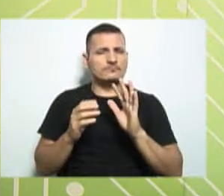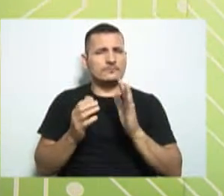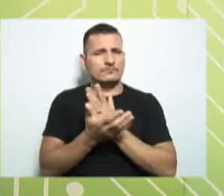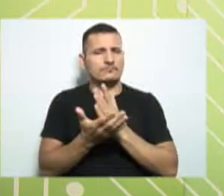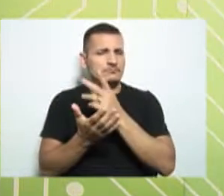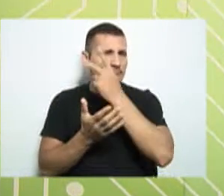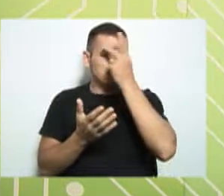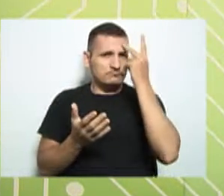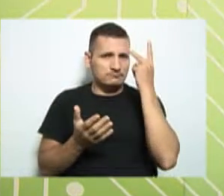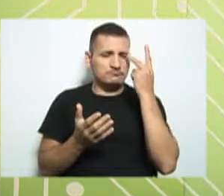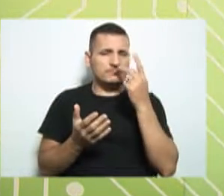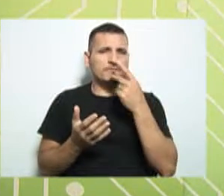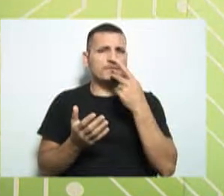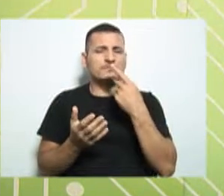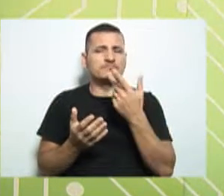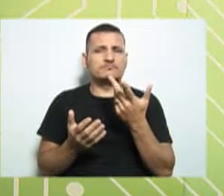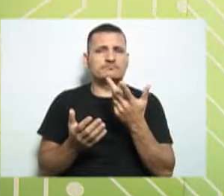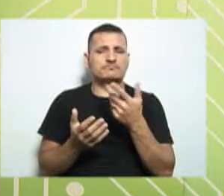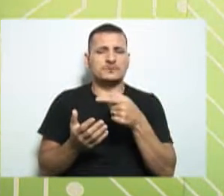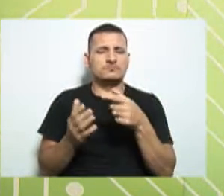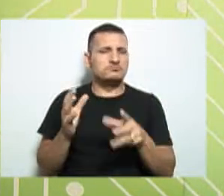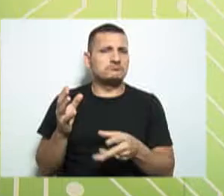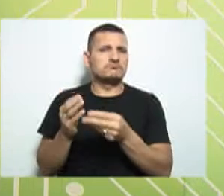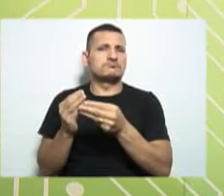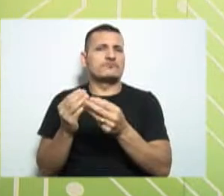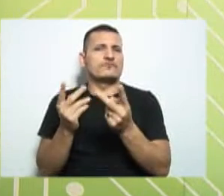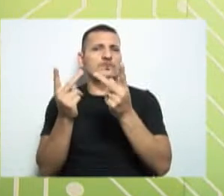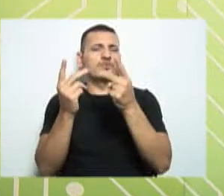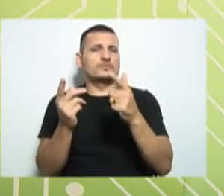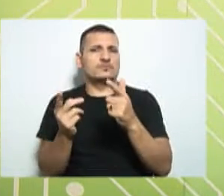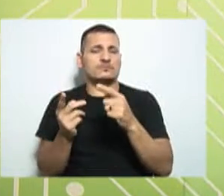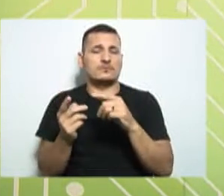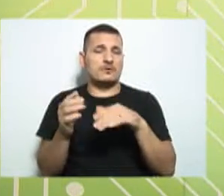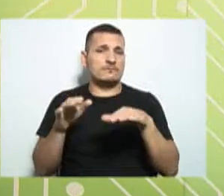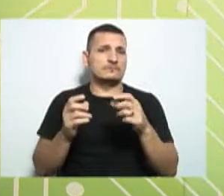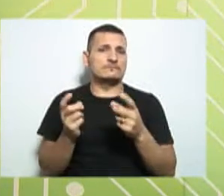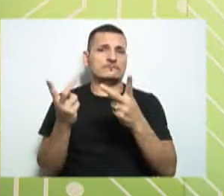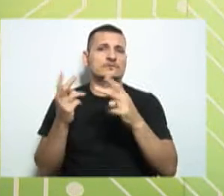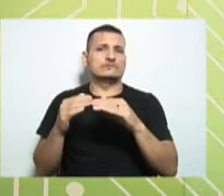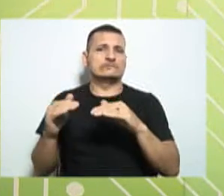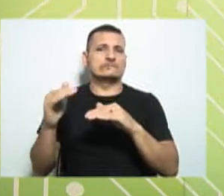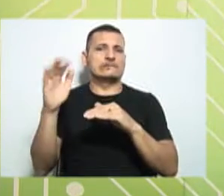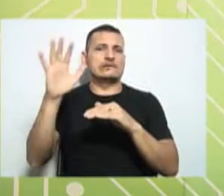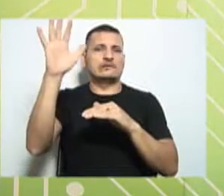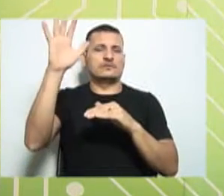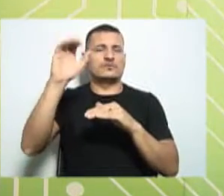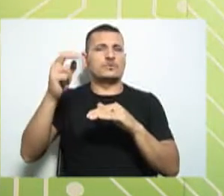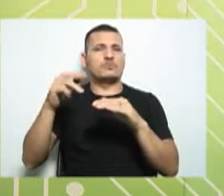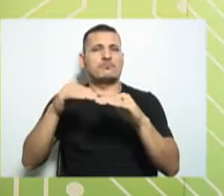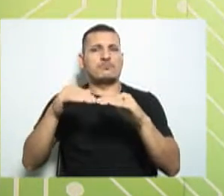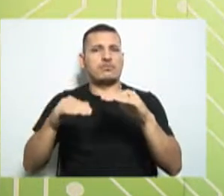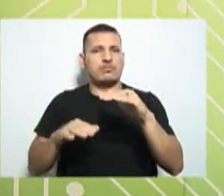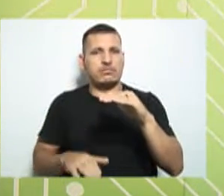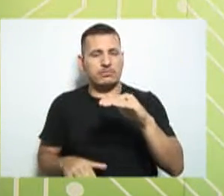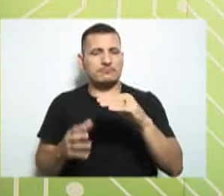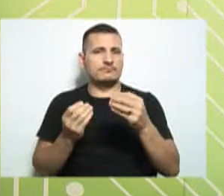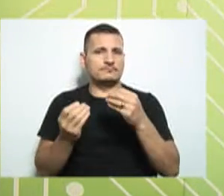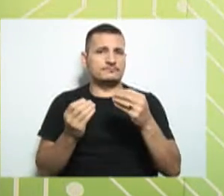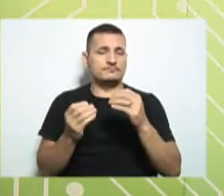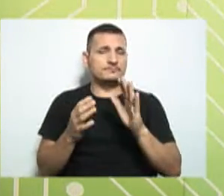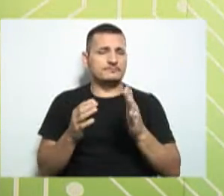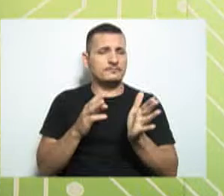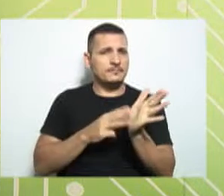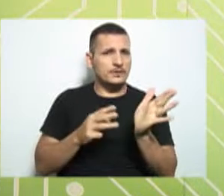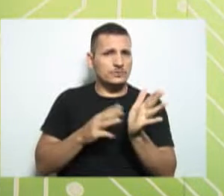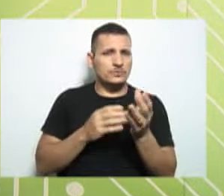desperdício, algo que não agrega o valor e acaba colocando um preço ou acima ou abaixo demais. Com o método de formação de preço, vocês